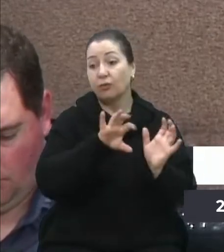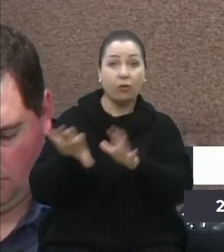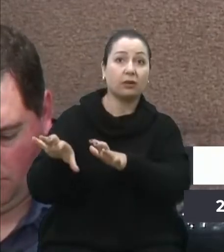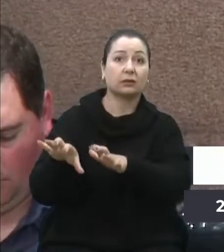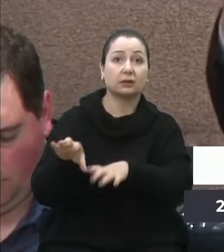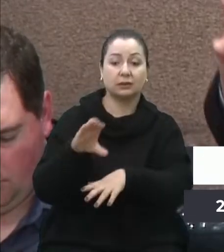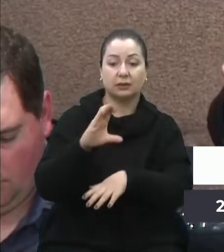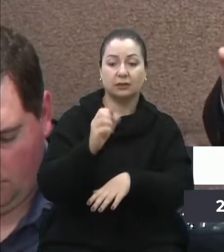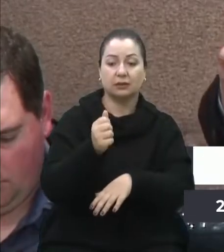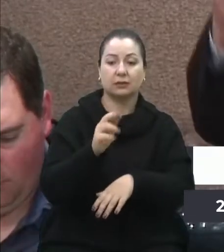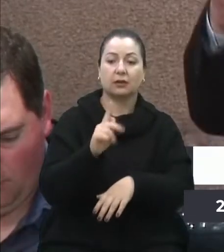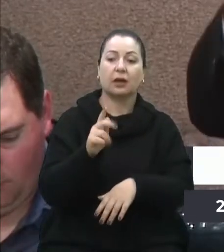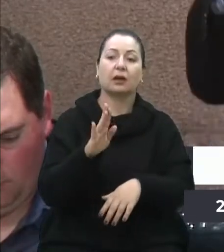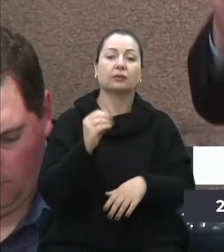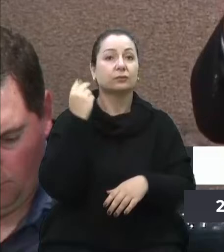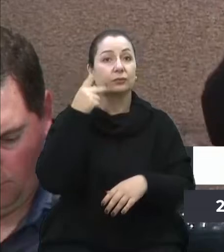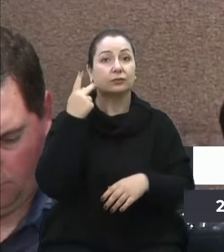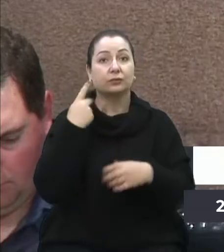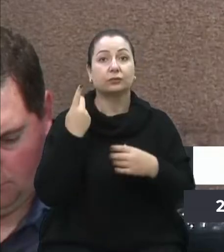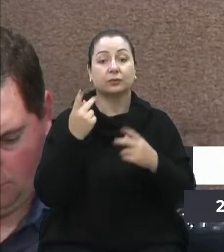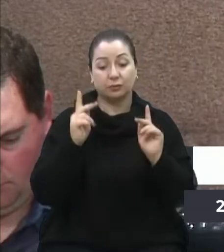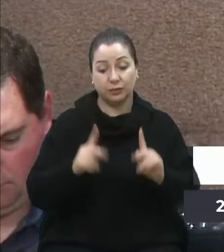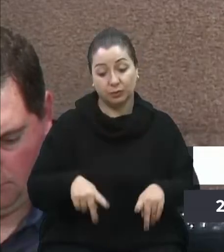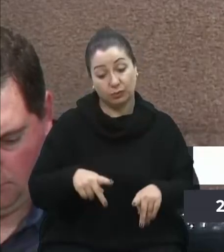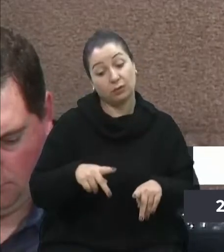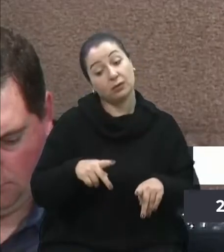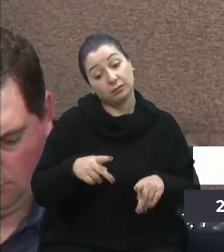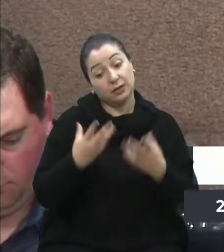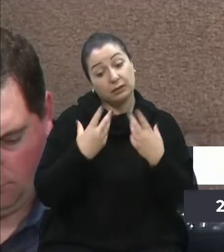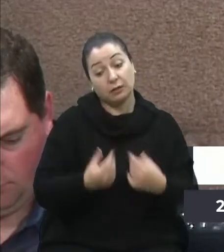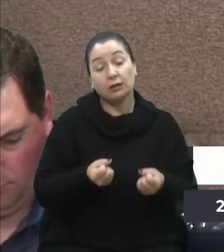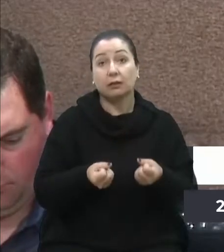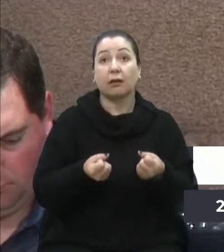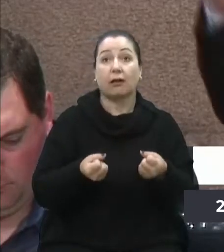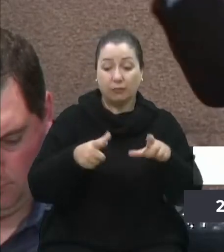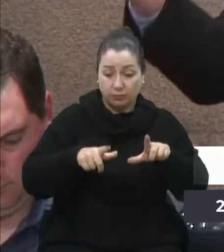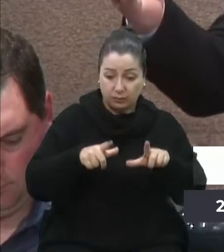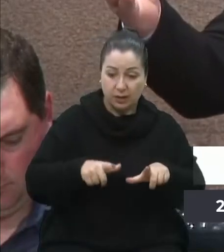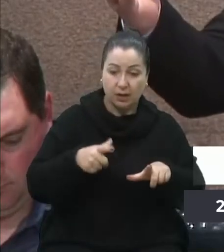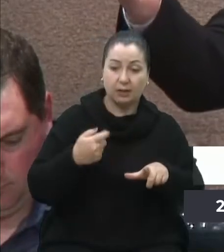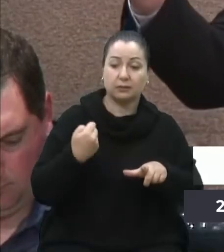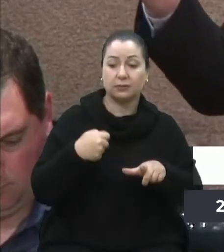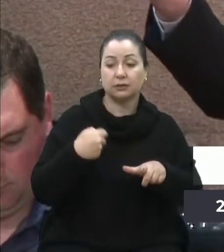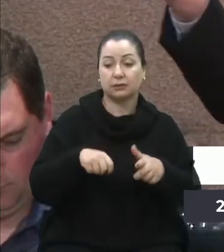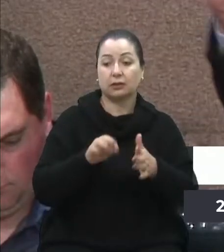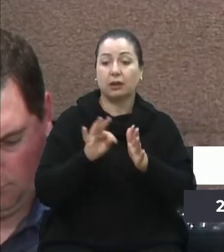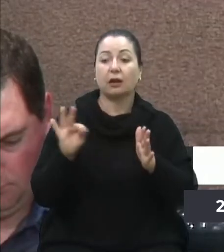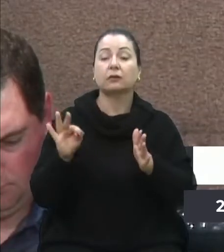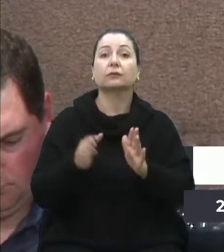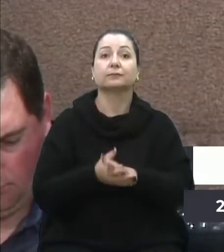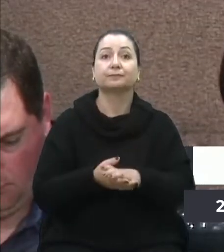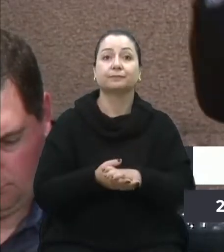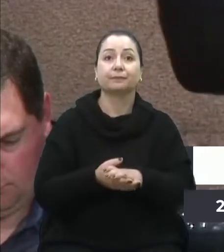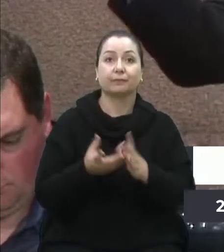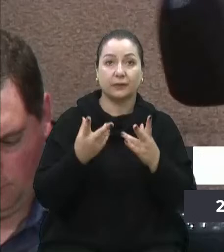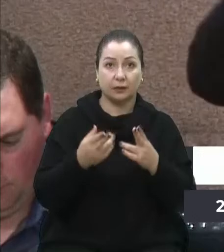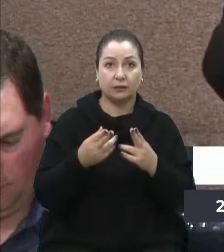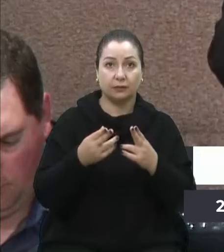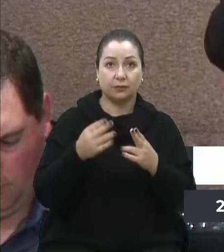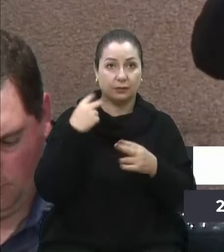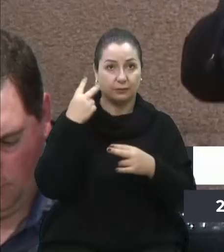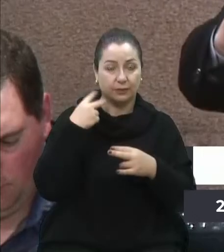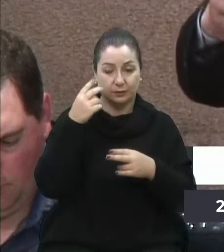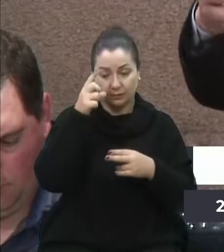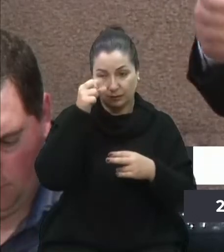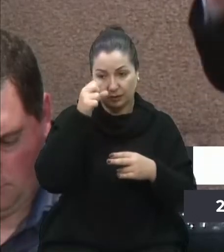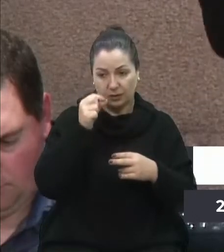O cara tem que ser técnico. Para assumir um cargo, ele tem que ser técnico. Então, como o vereador Schalco, e aqui não tem nada a dizer eu apoio esse, aquele ou